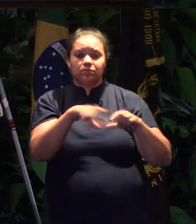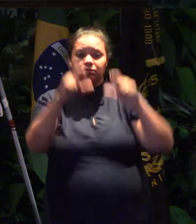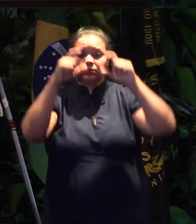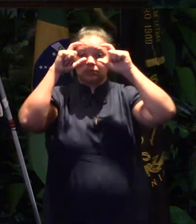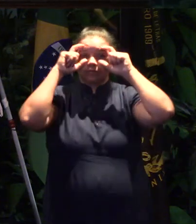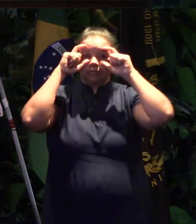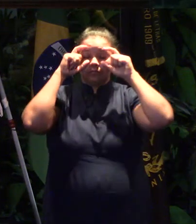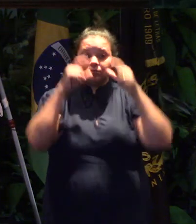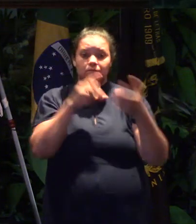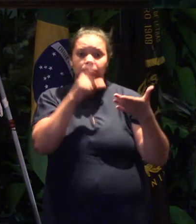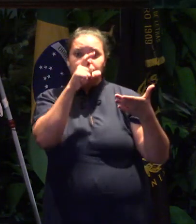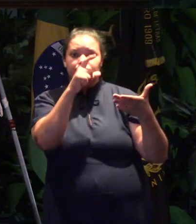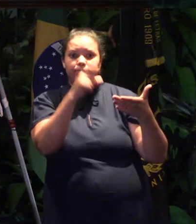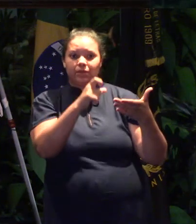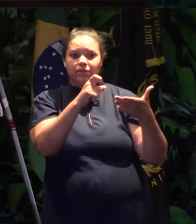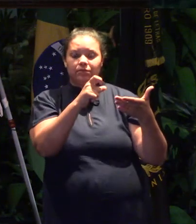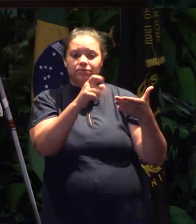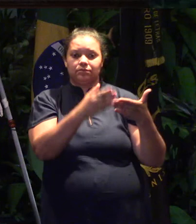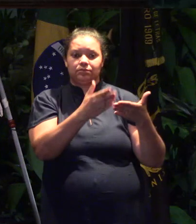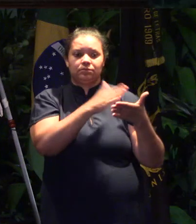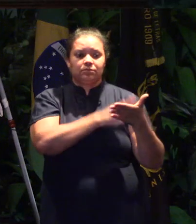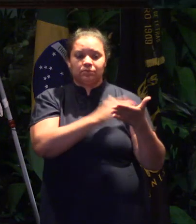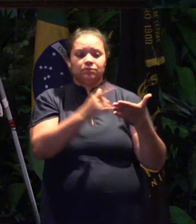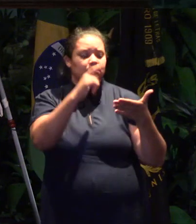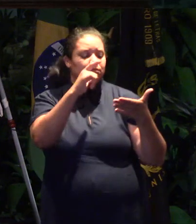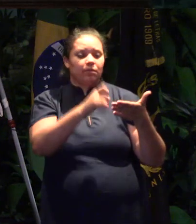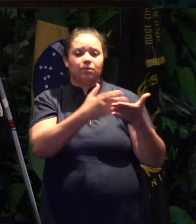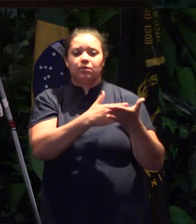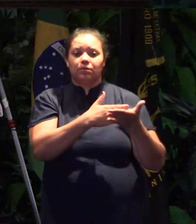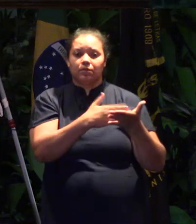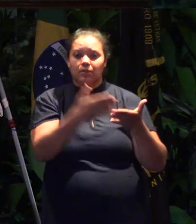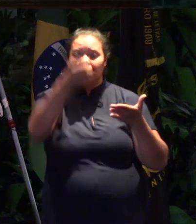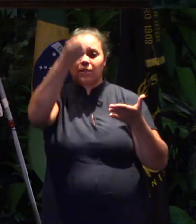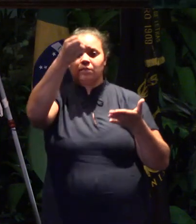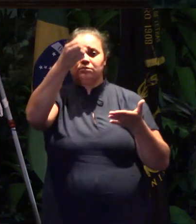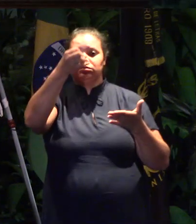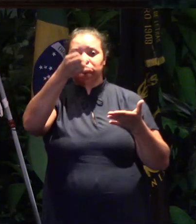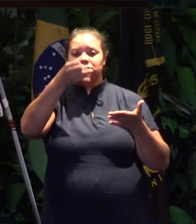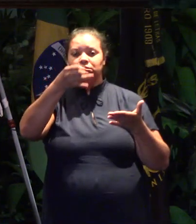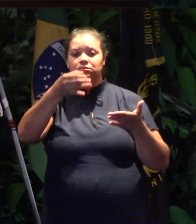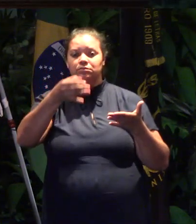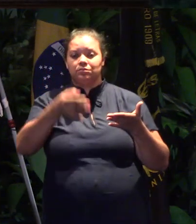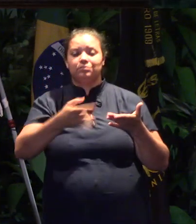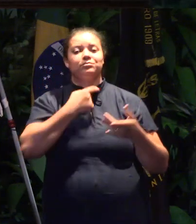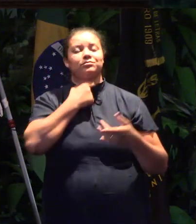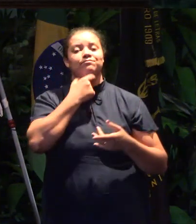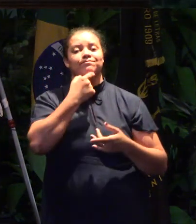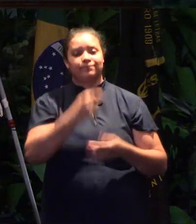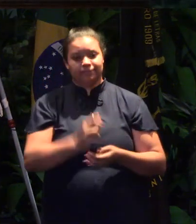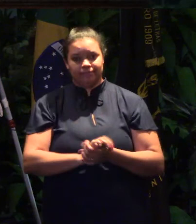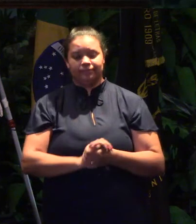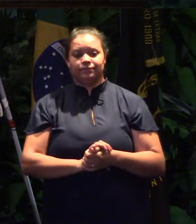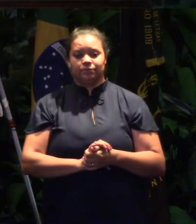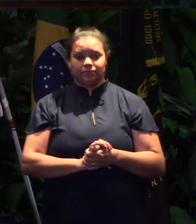óculos mágicos, né, eu coloco e ele começa a ler, né, em voz alta